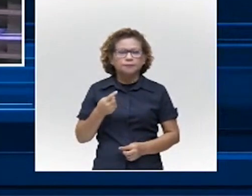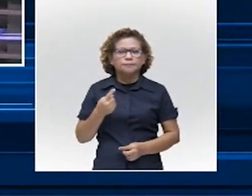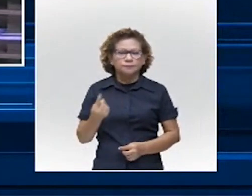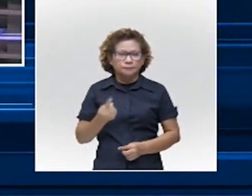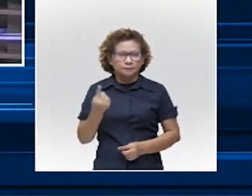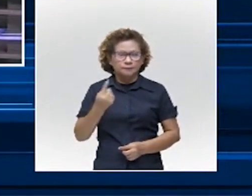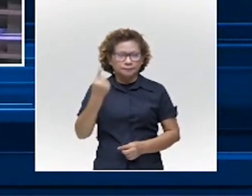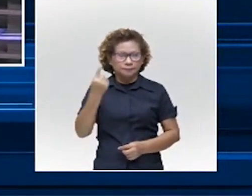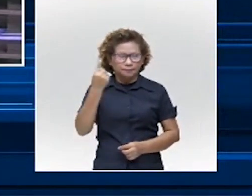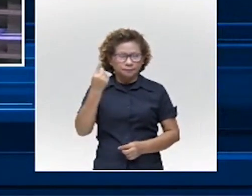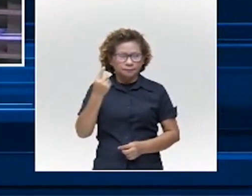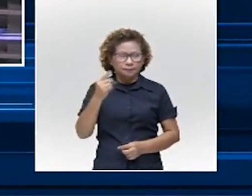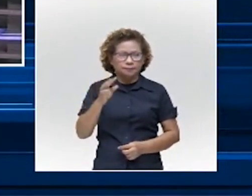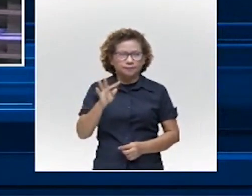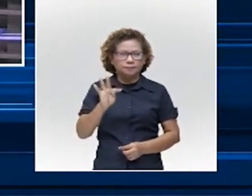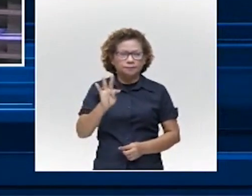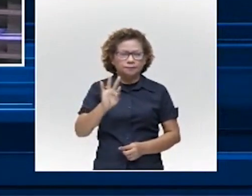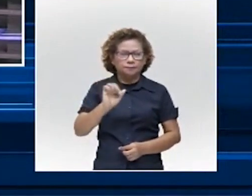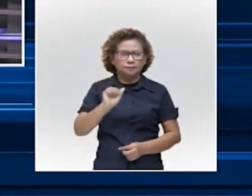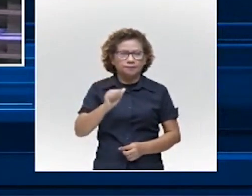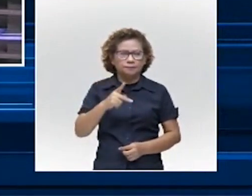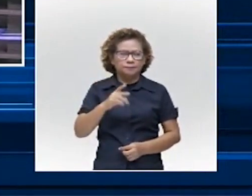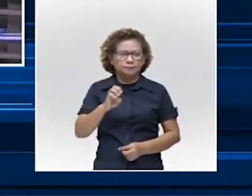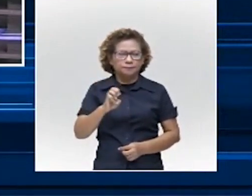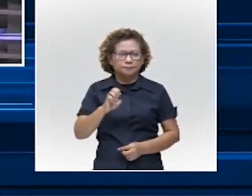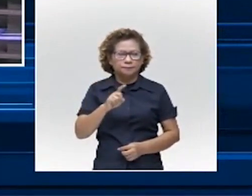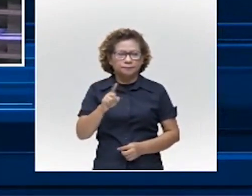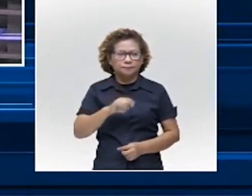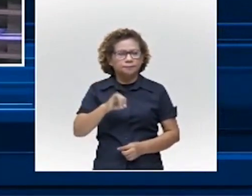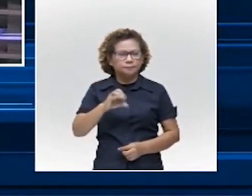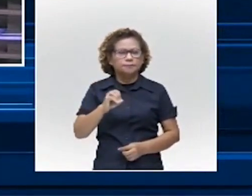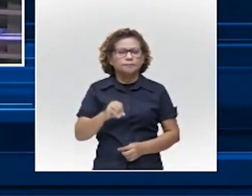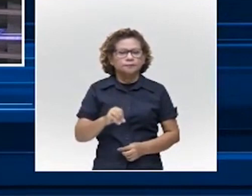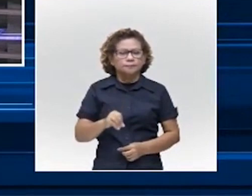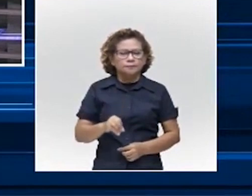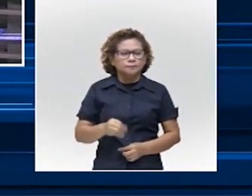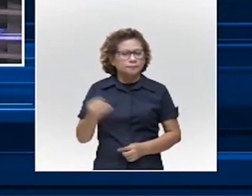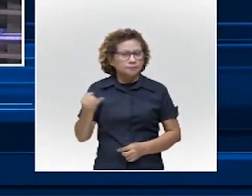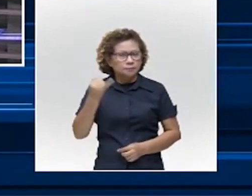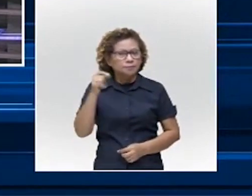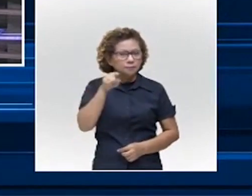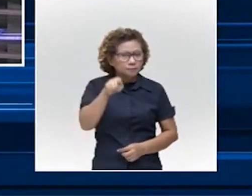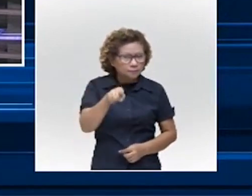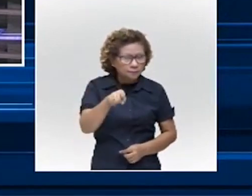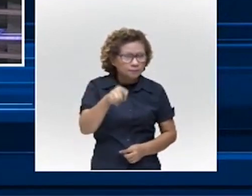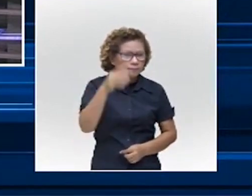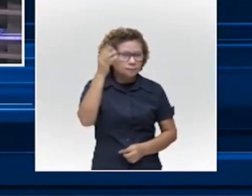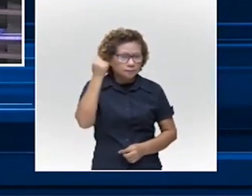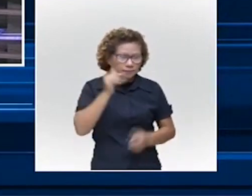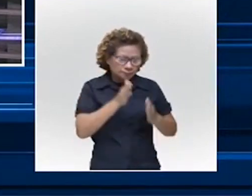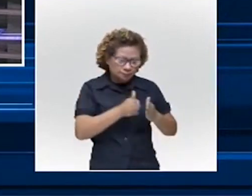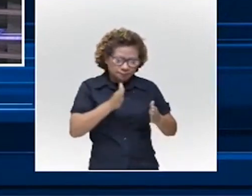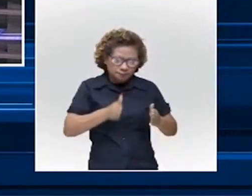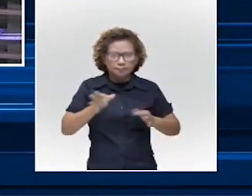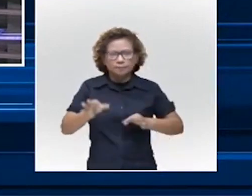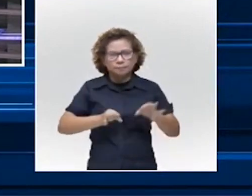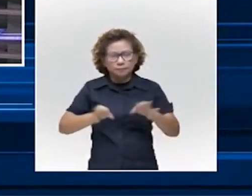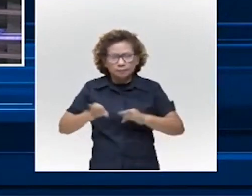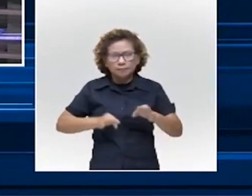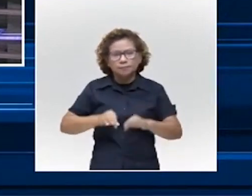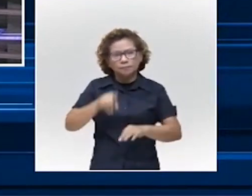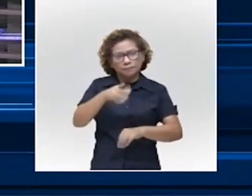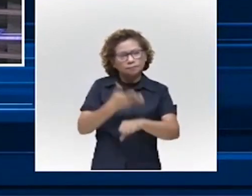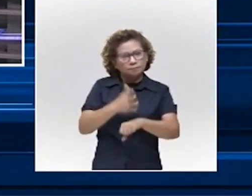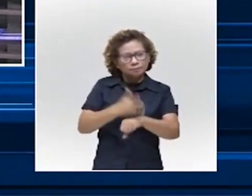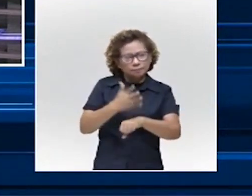trapézio. Então, é importante que você entenda essa questão, pois você verá outras parecidas no decorrer